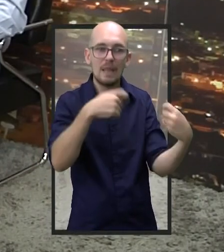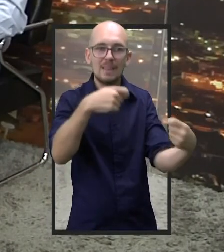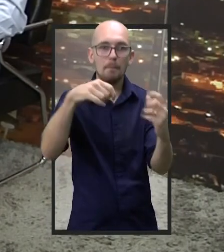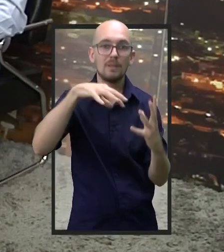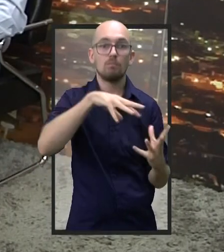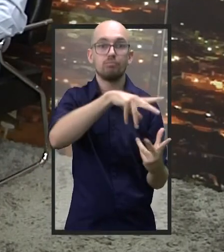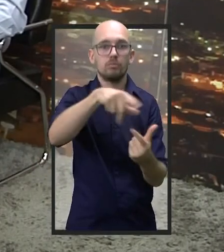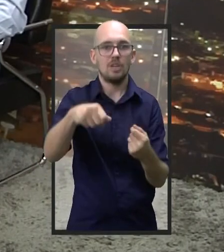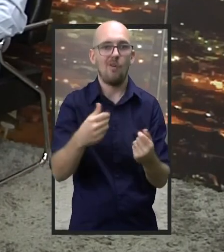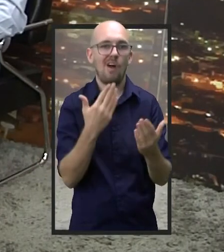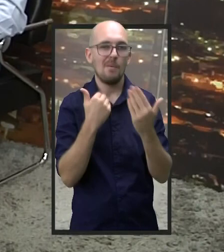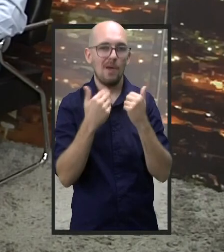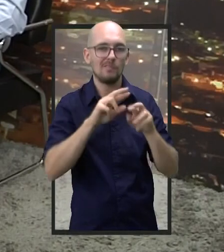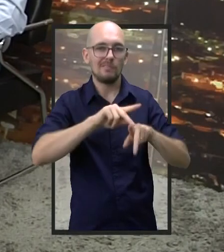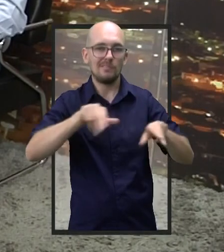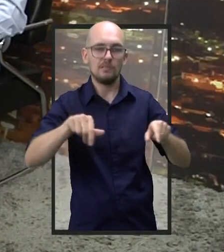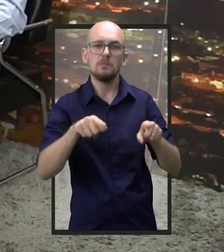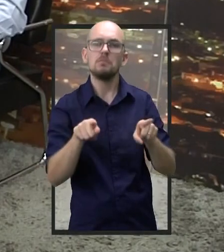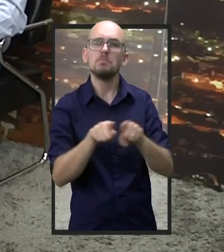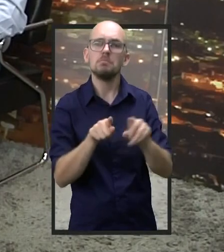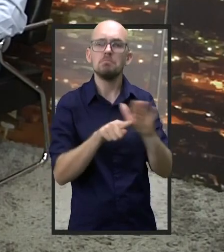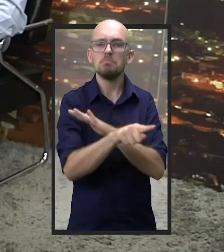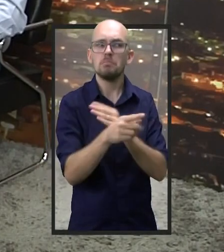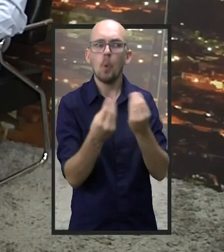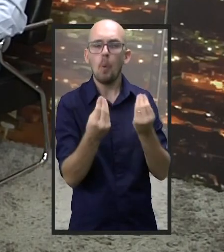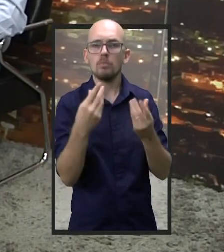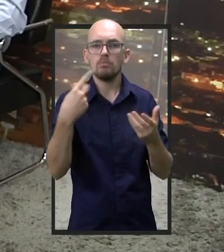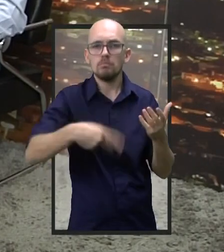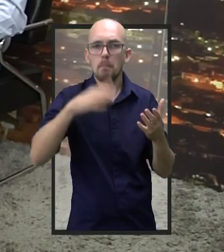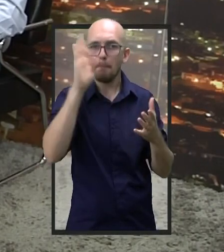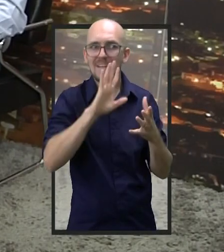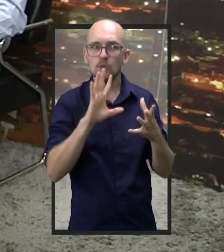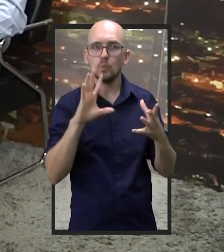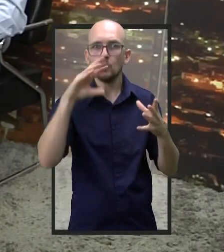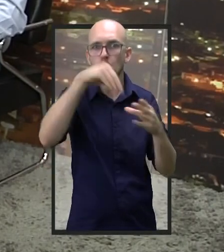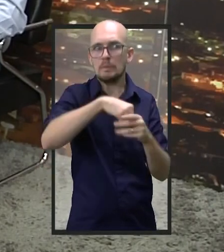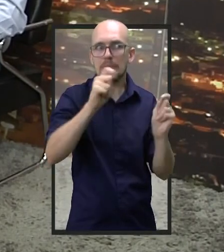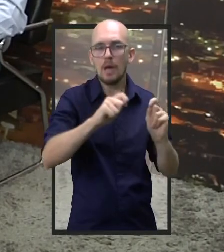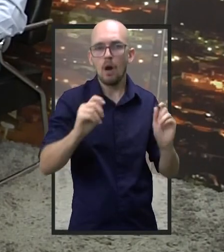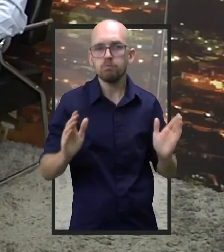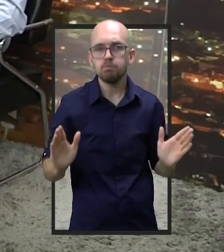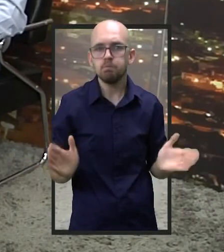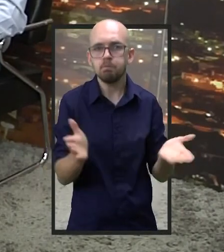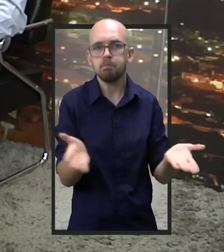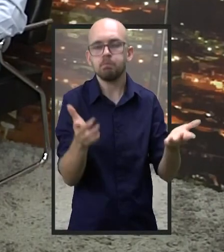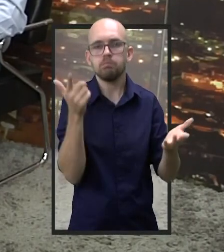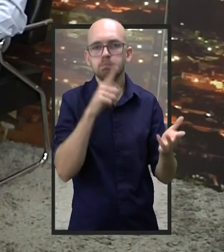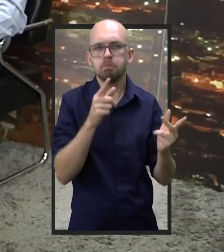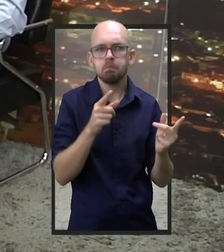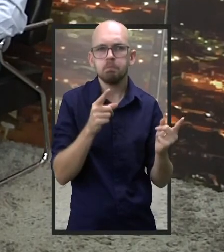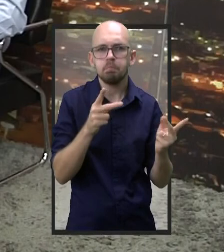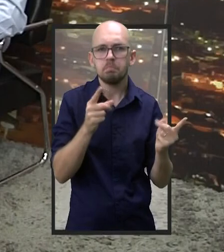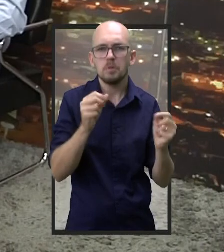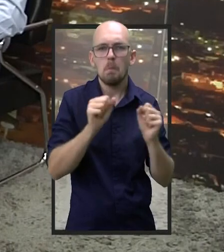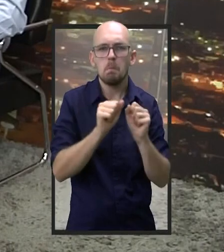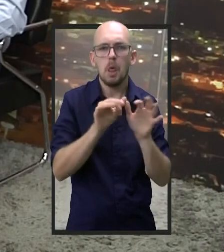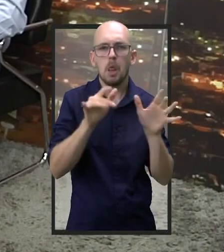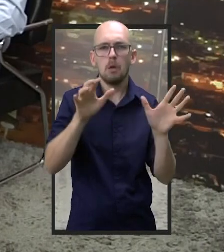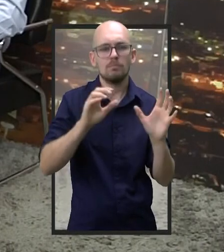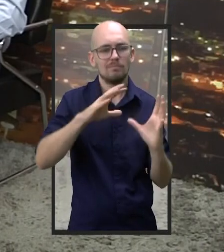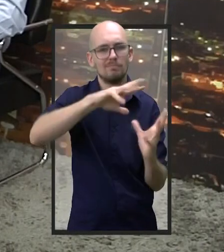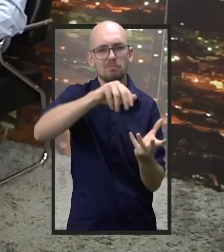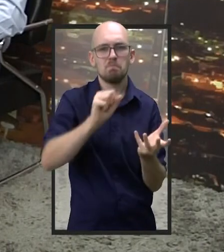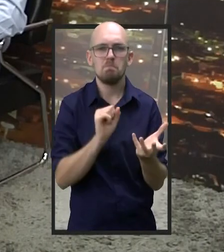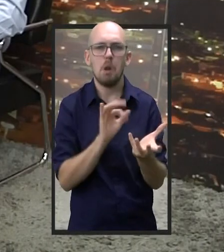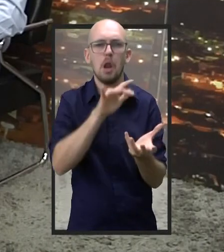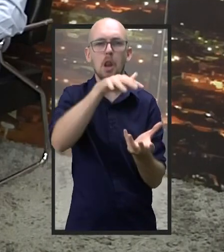de alimentos. E em que contexto o Brasil ele pode ampliar ainda mais essa capacidade produtiva? Nós comentamos até que